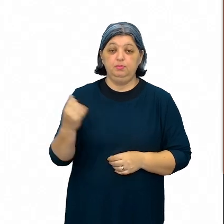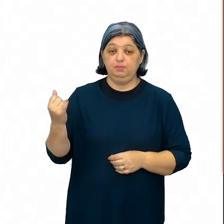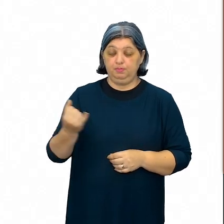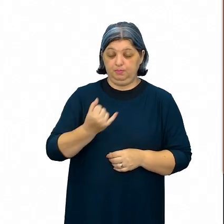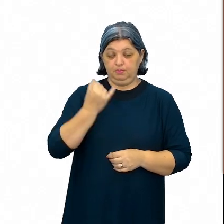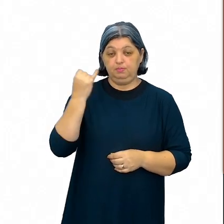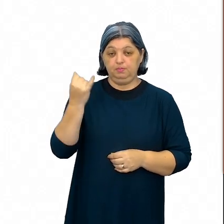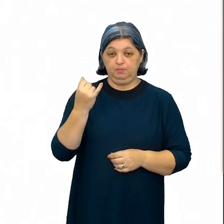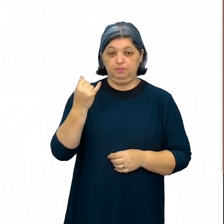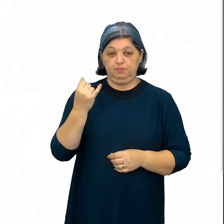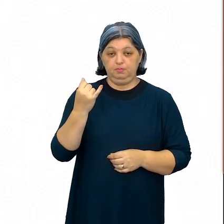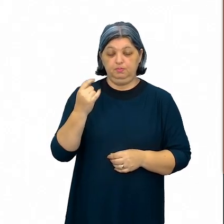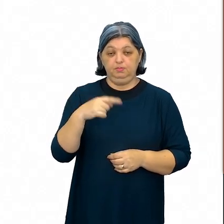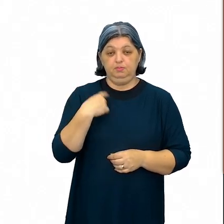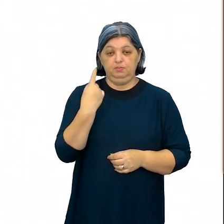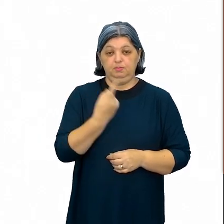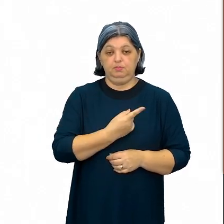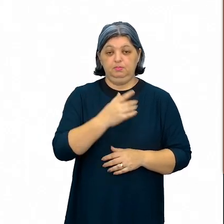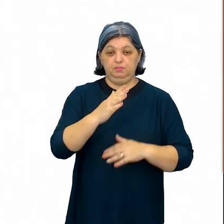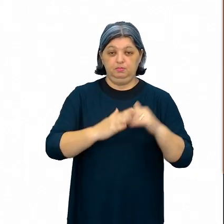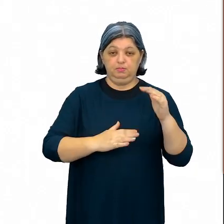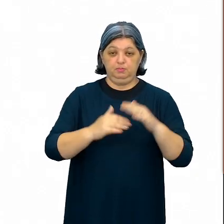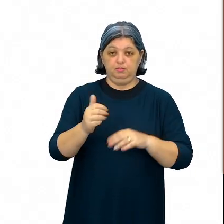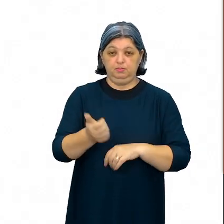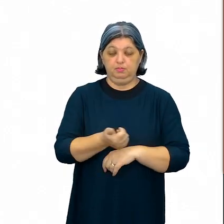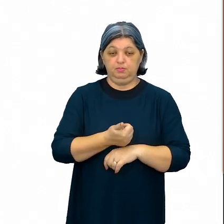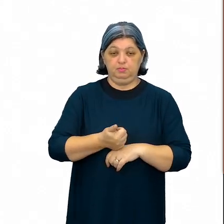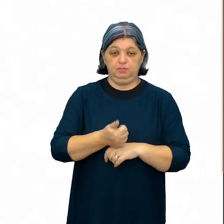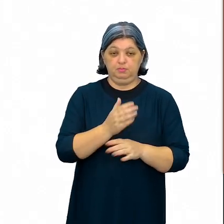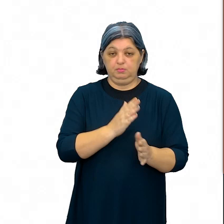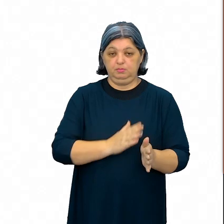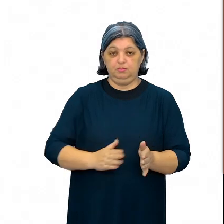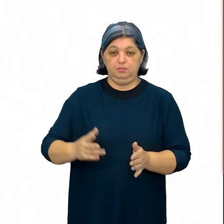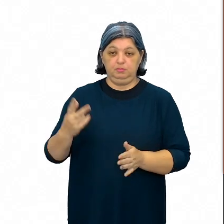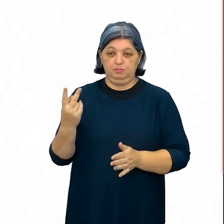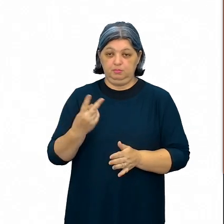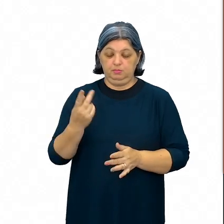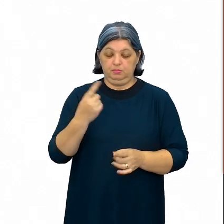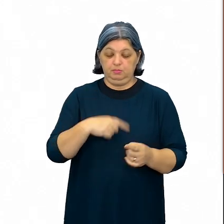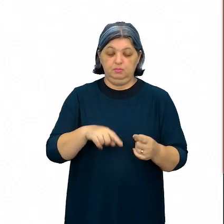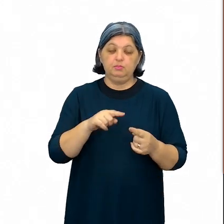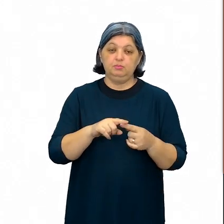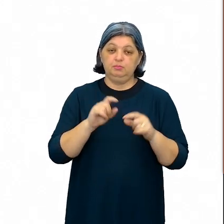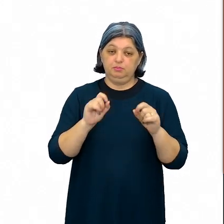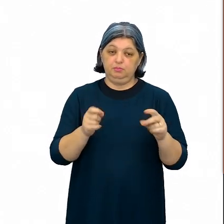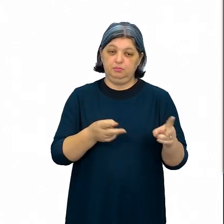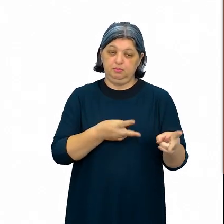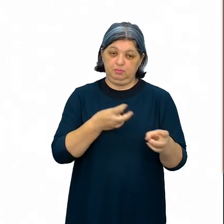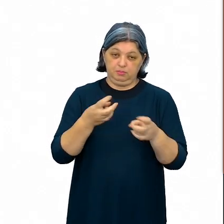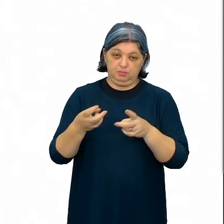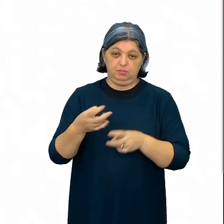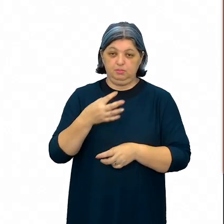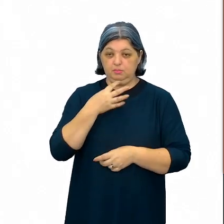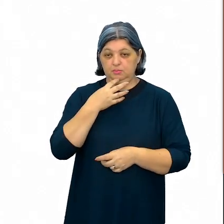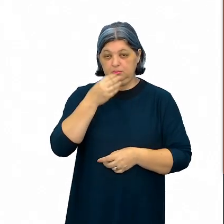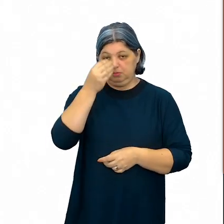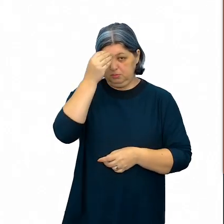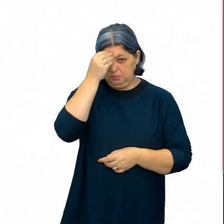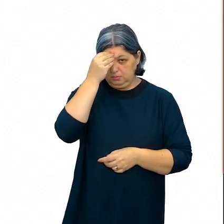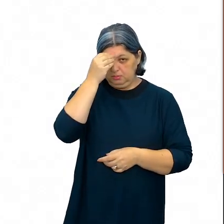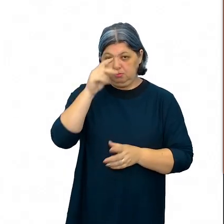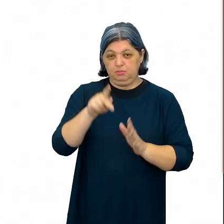importância na nossa prática profissional e um segundo objetivo é identificar a partir do conhecimento